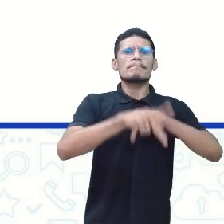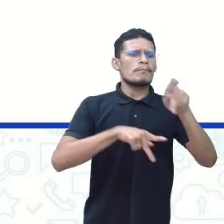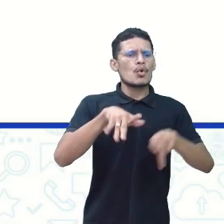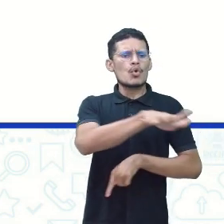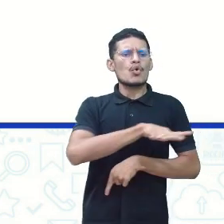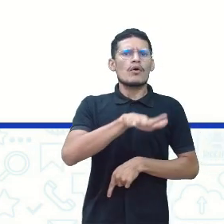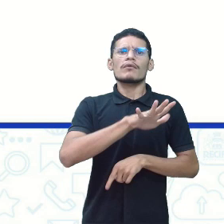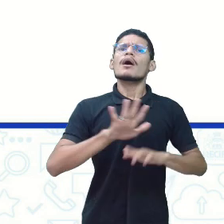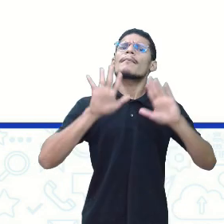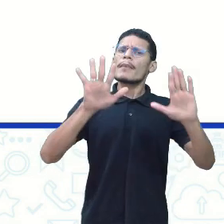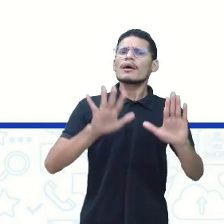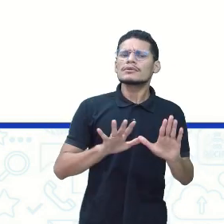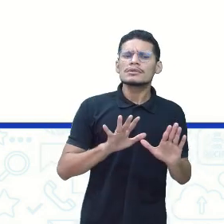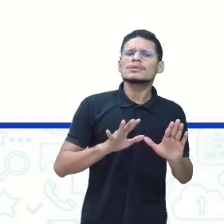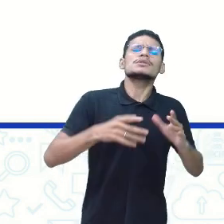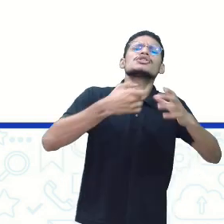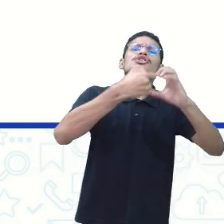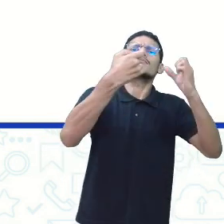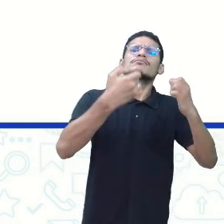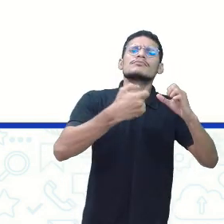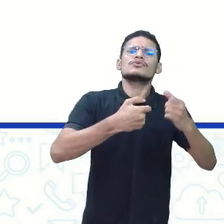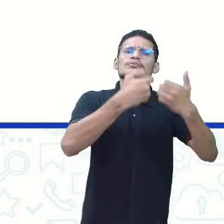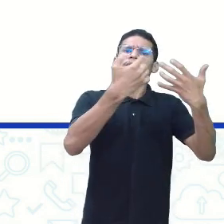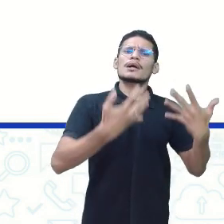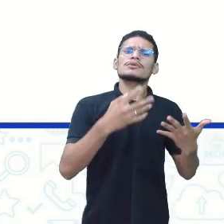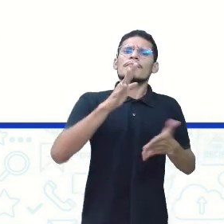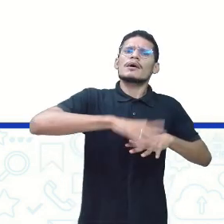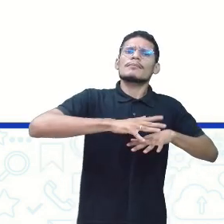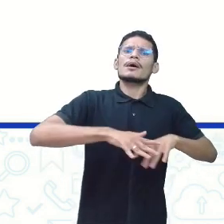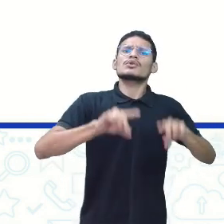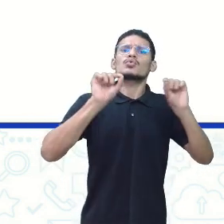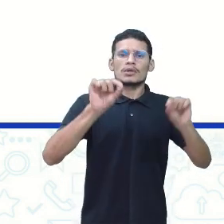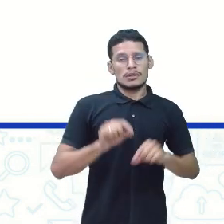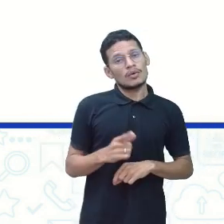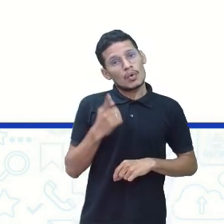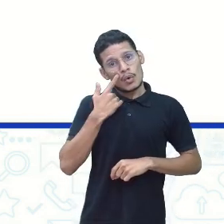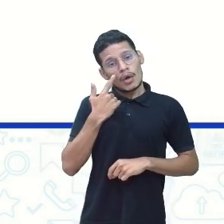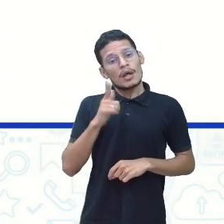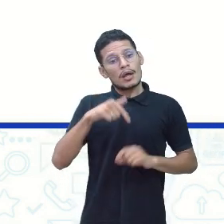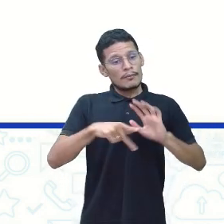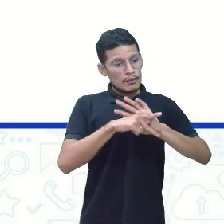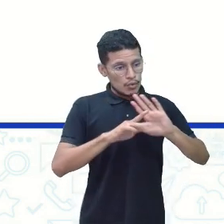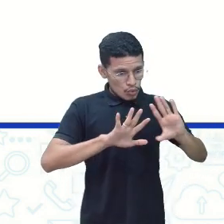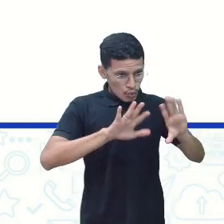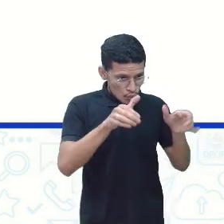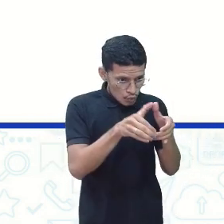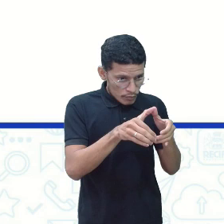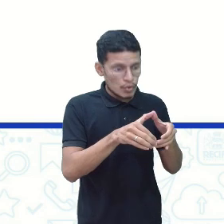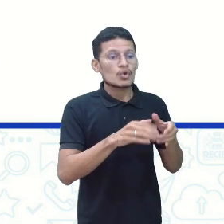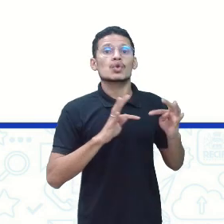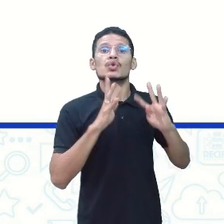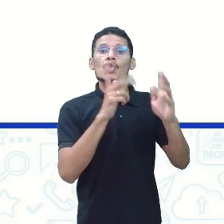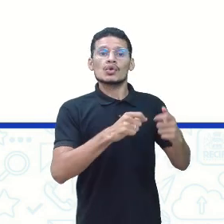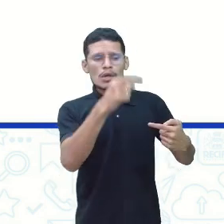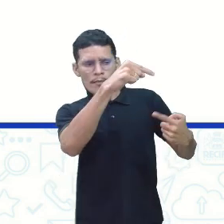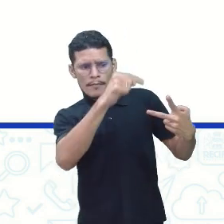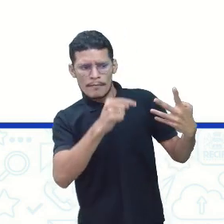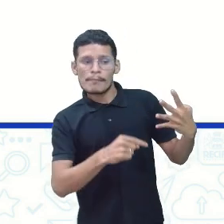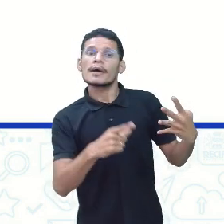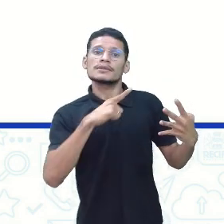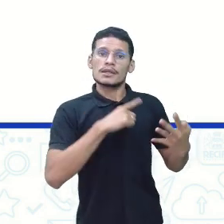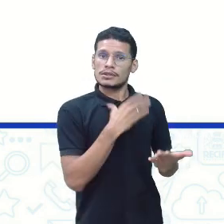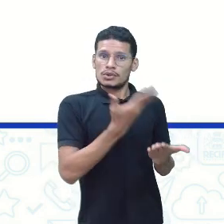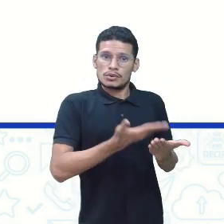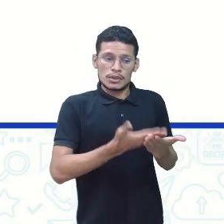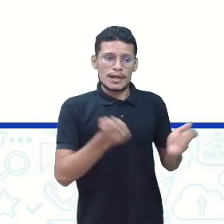mas vamos dar uma definição matemática para isso? Diz assim, ó, é o conjunto de todos os elementos que se podem